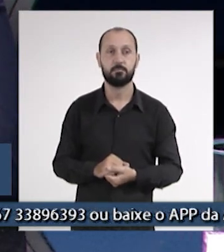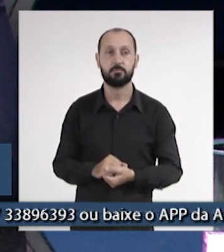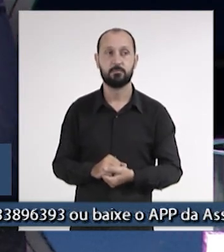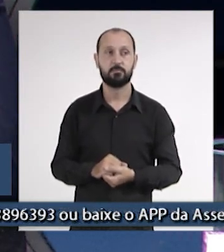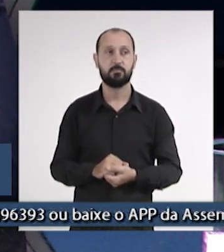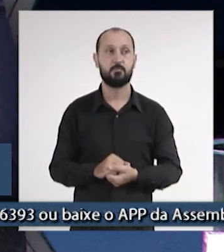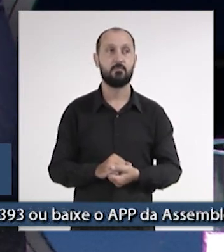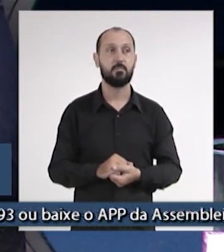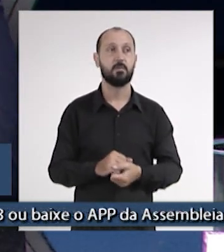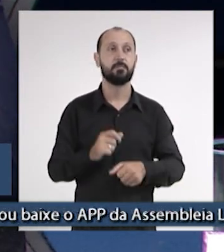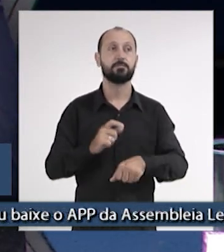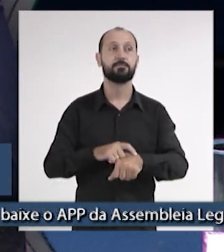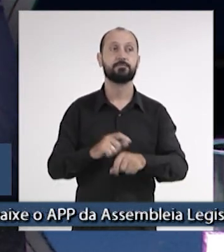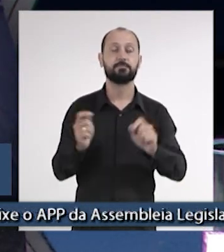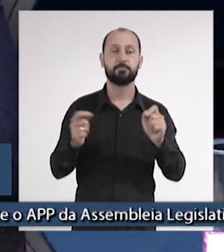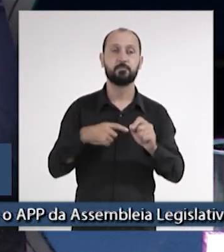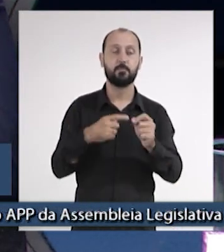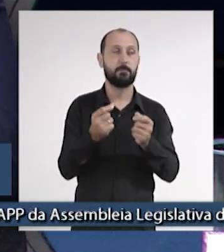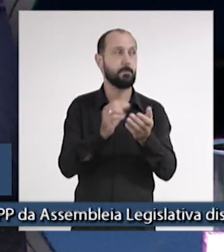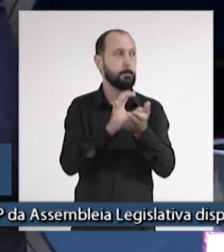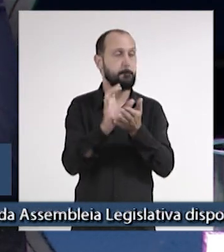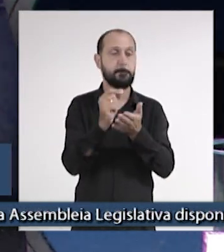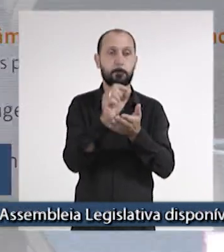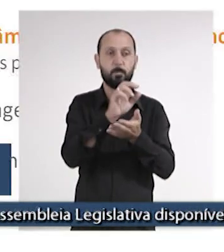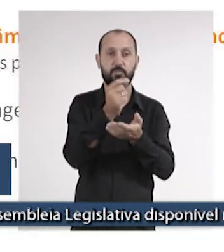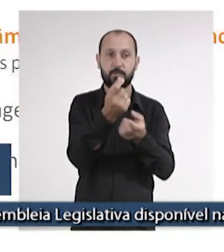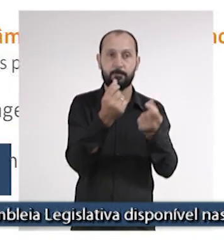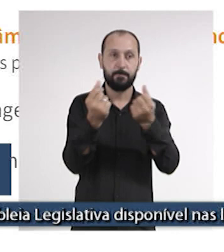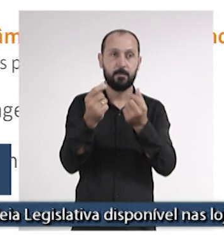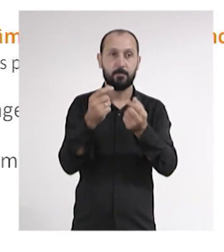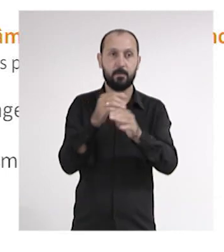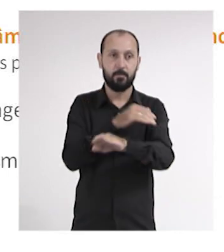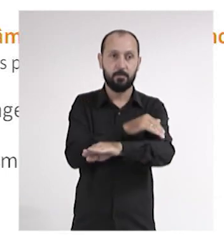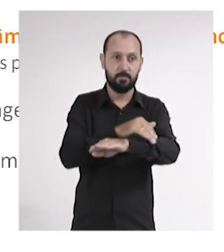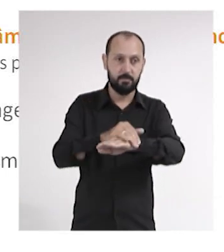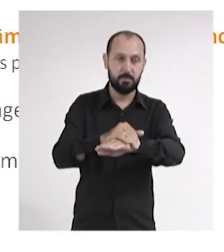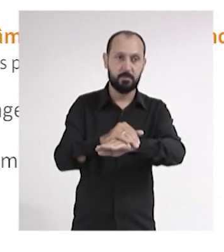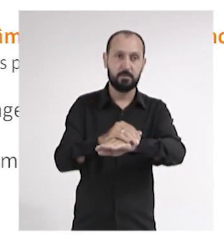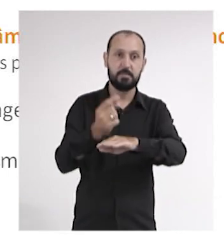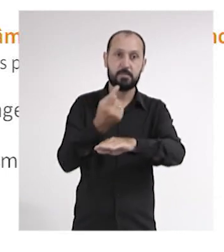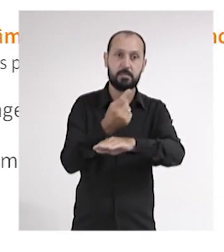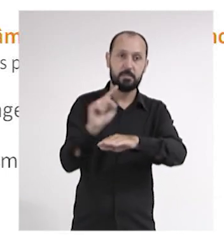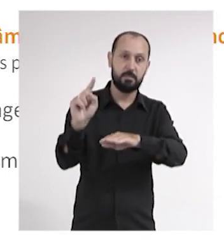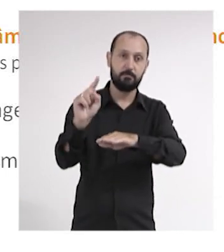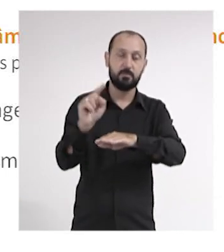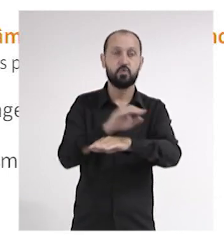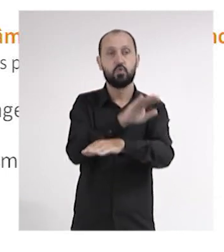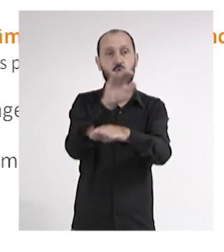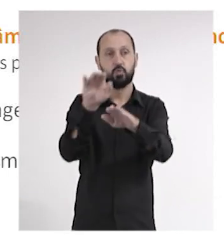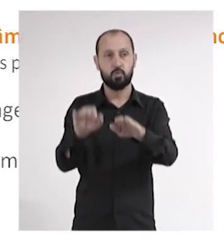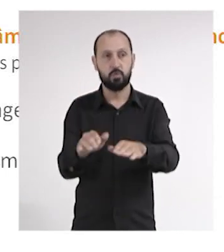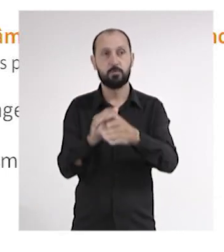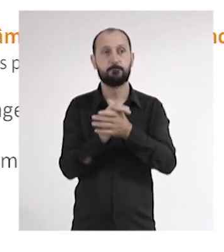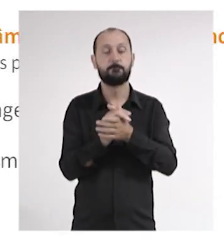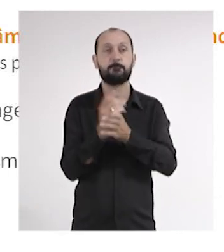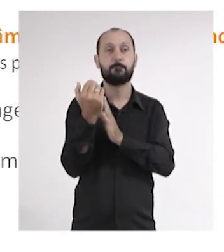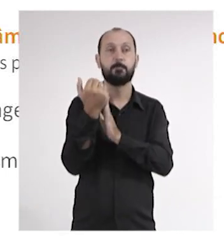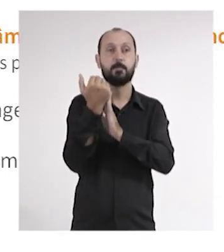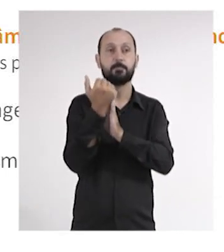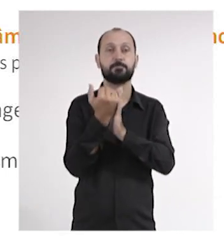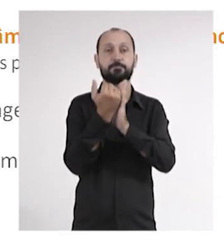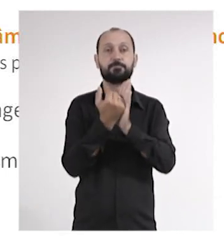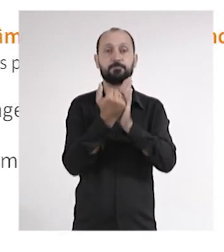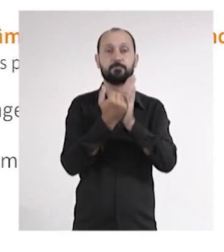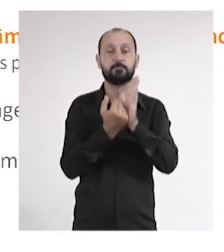Proporcionalidade tarifária mediante cobrança diferenciada para pista simples e dupla. E os descontos